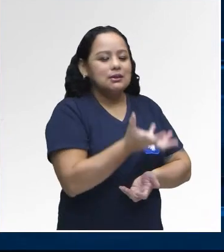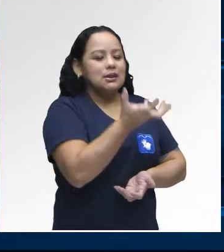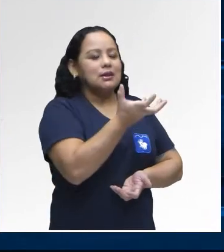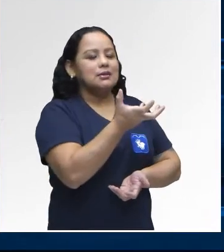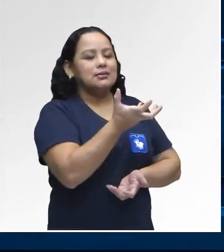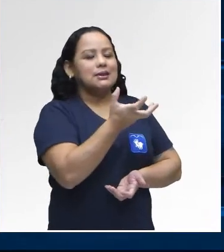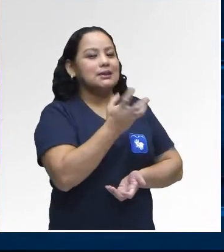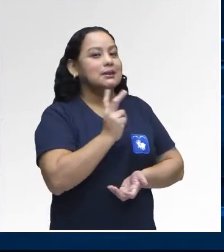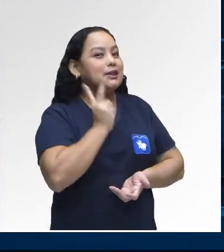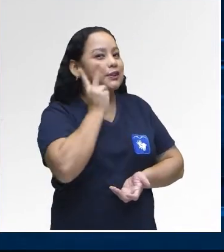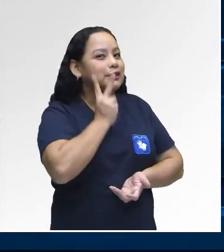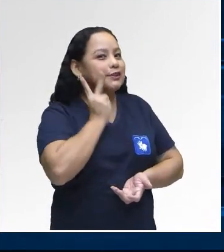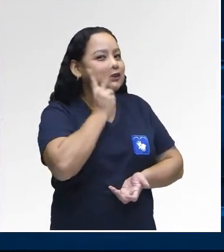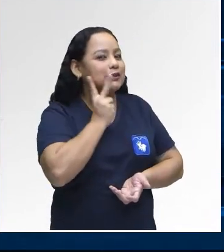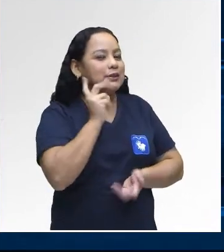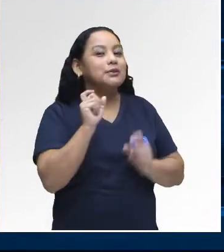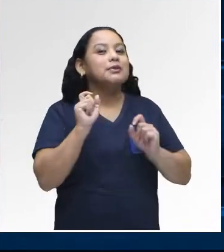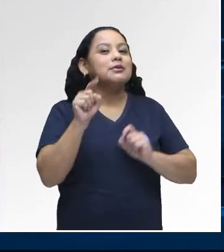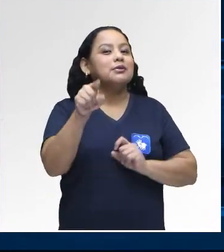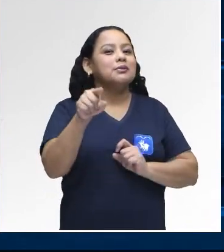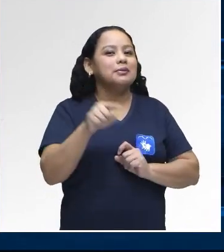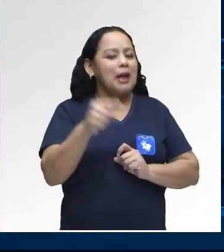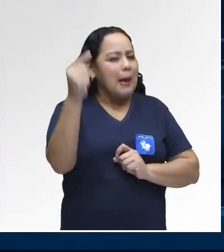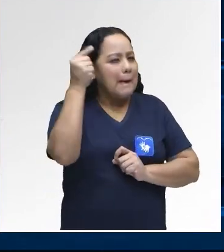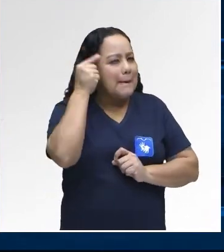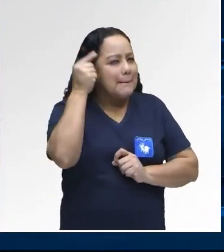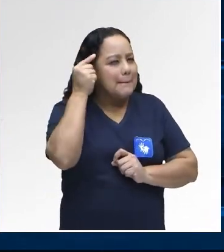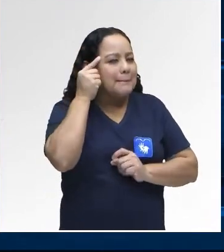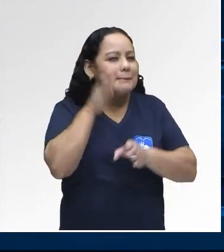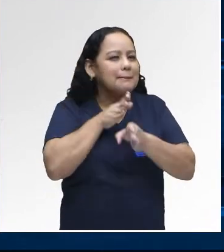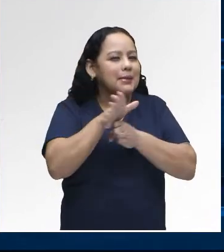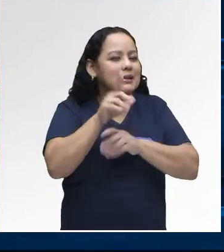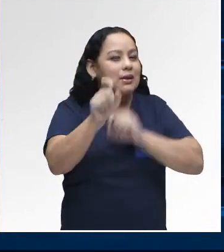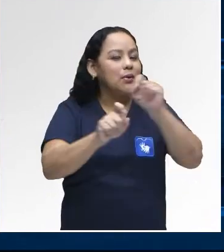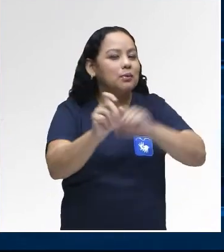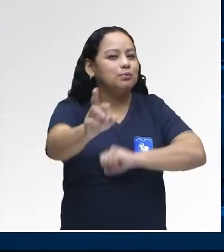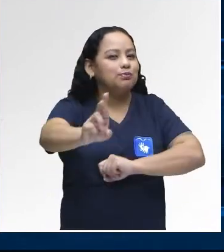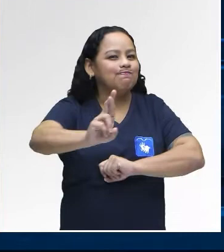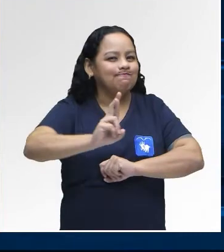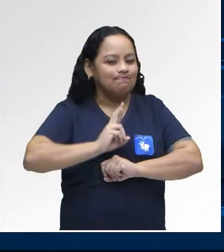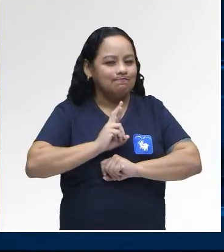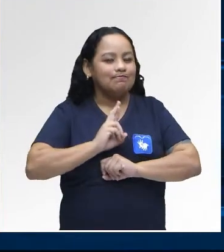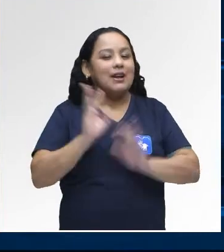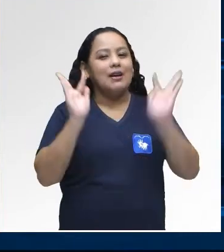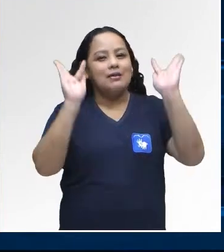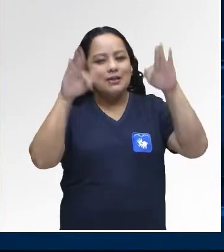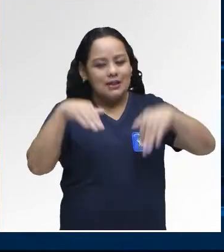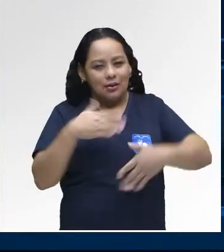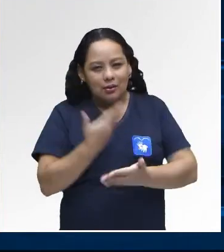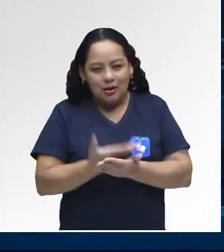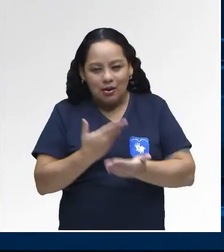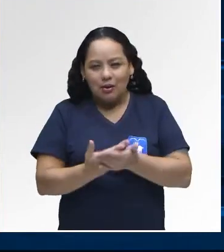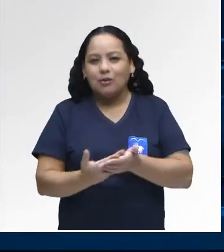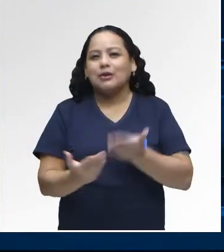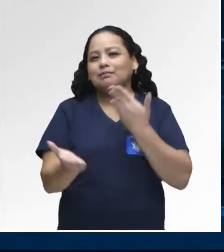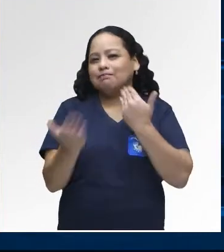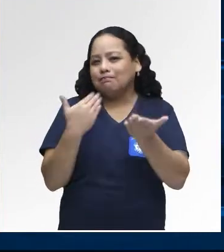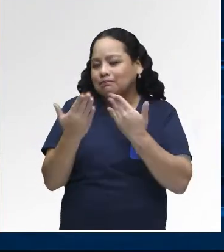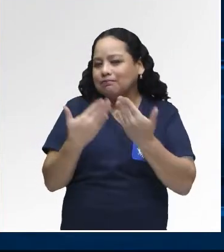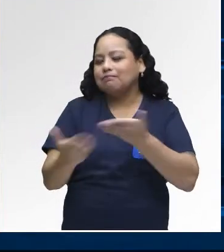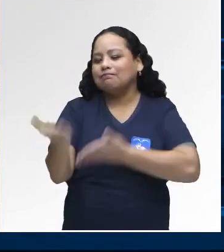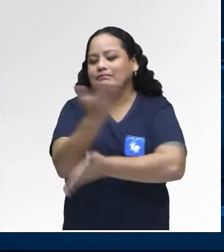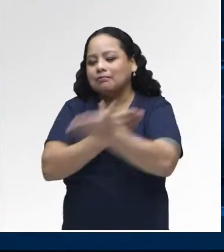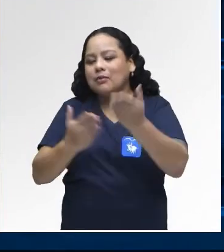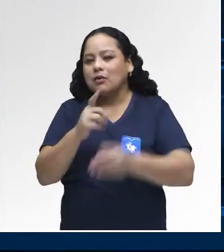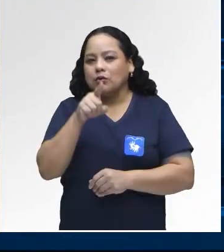vinho. E aí, pensem um pouquinho no que vocês vão responder e no final da aula a gente comenta